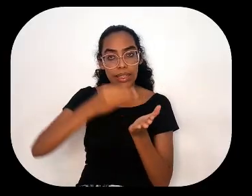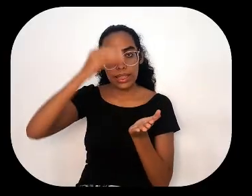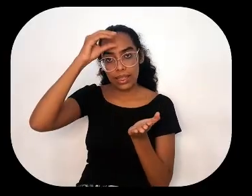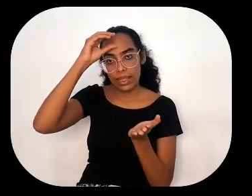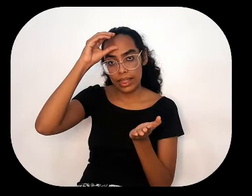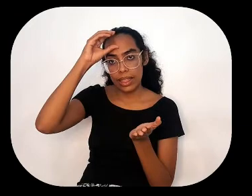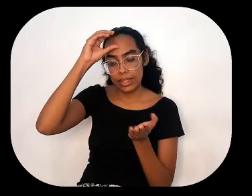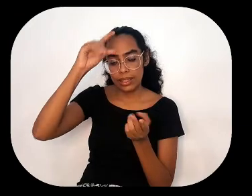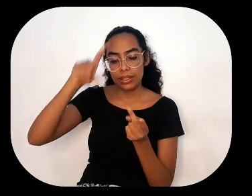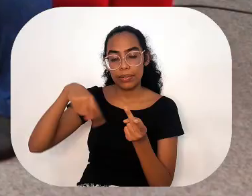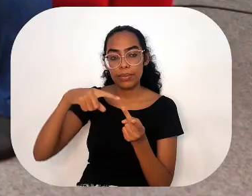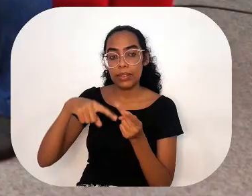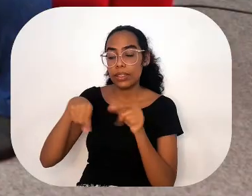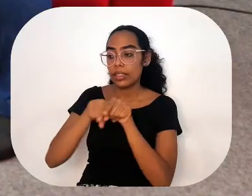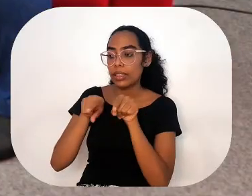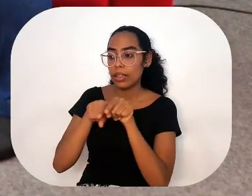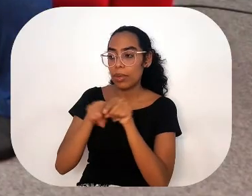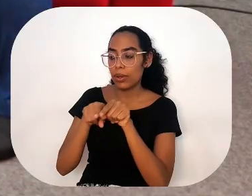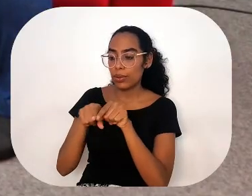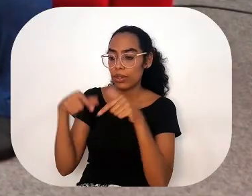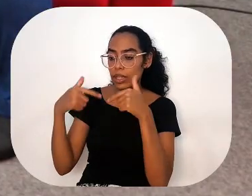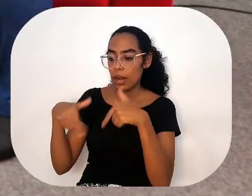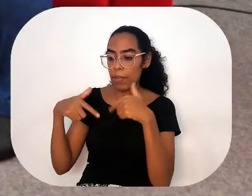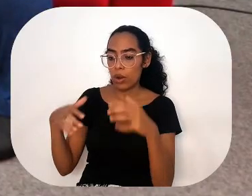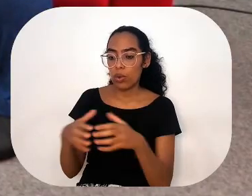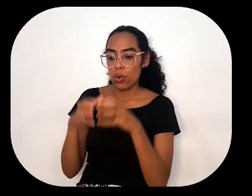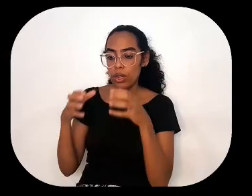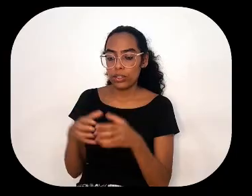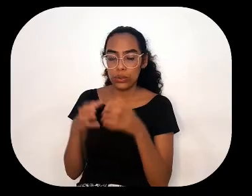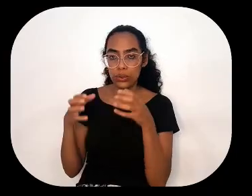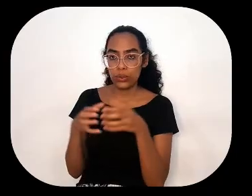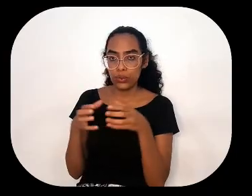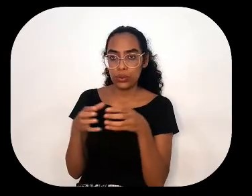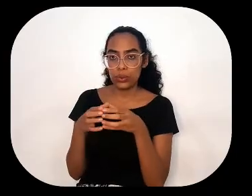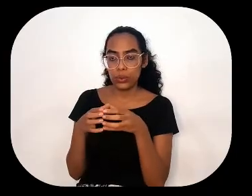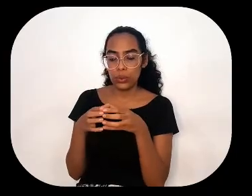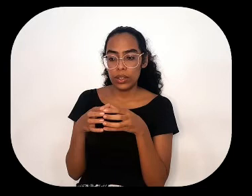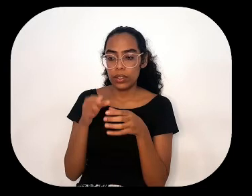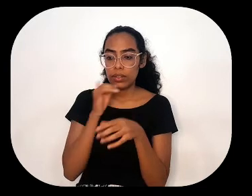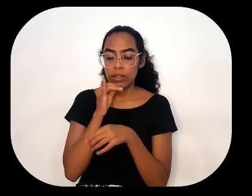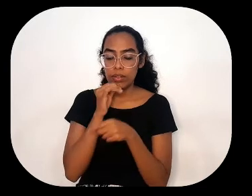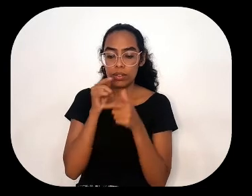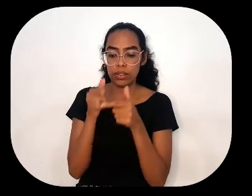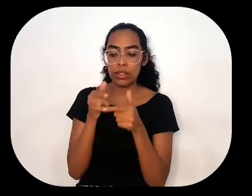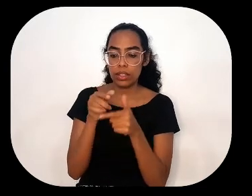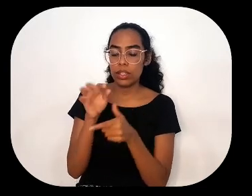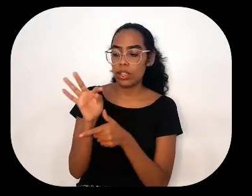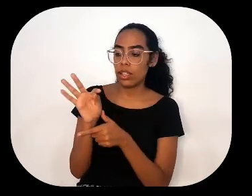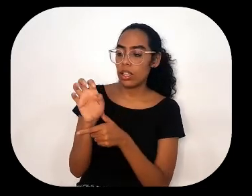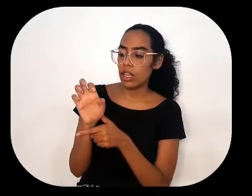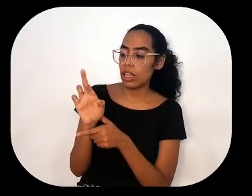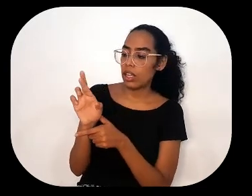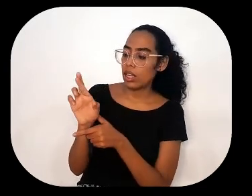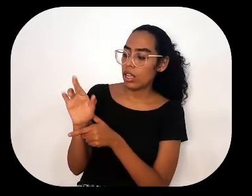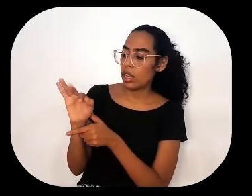trouxe um trabalho coletivo que nós fizemos o território da memória que é um